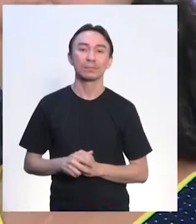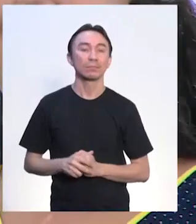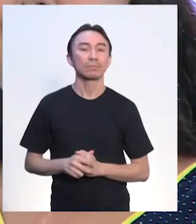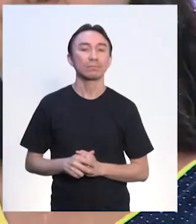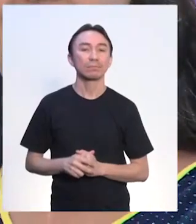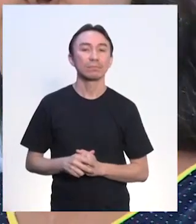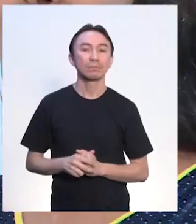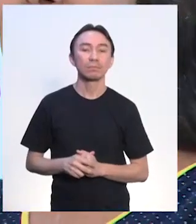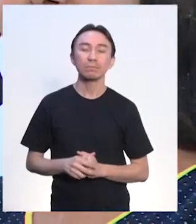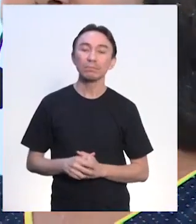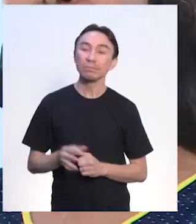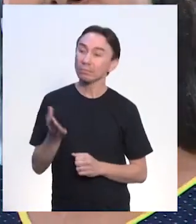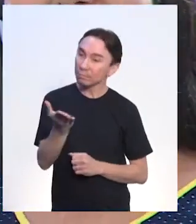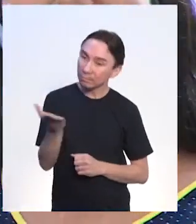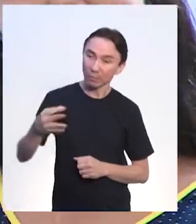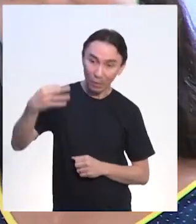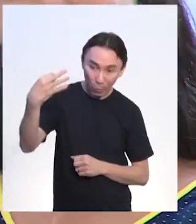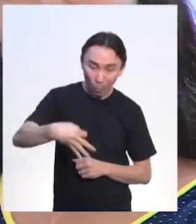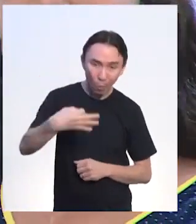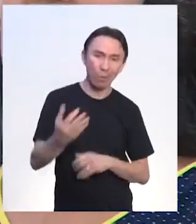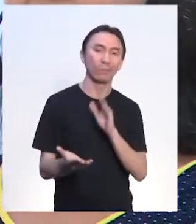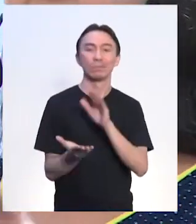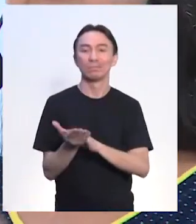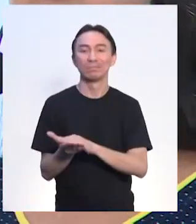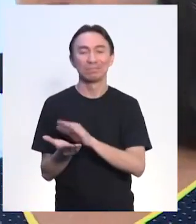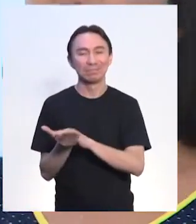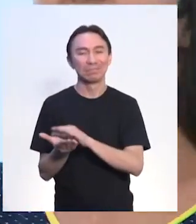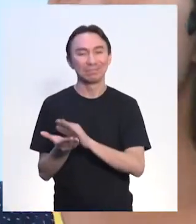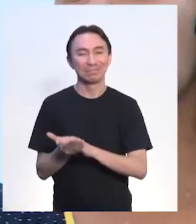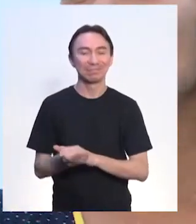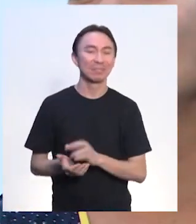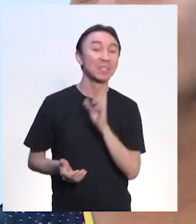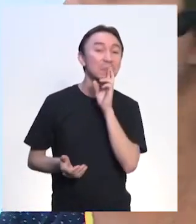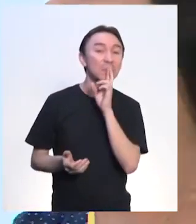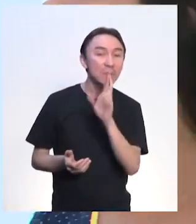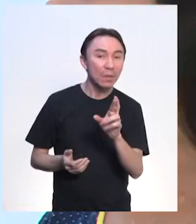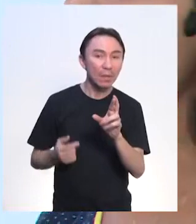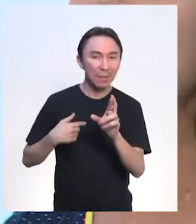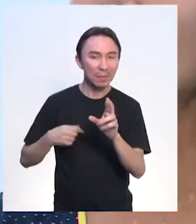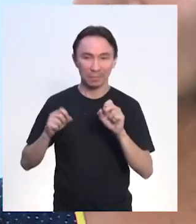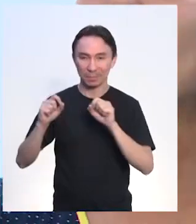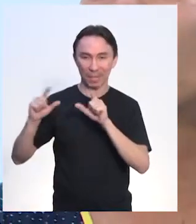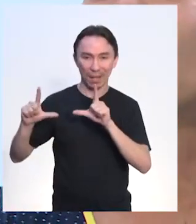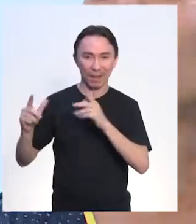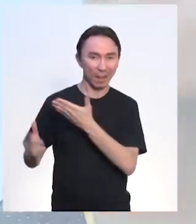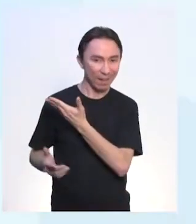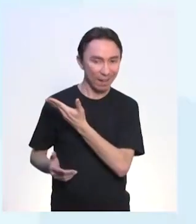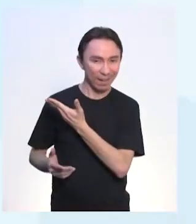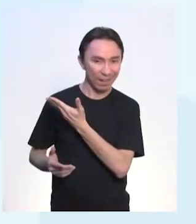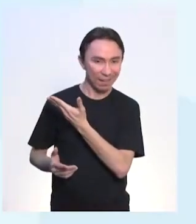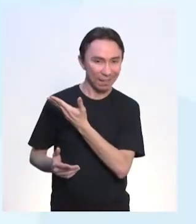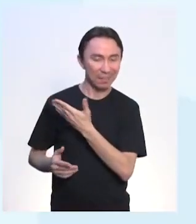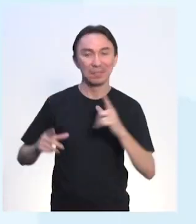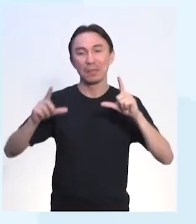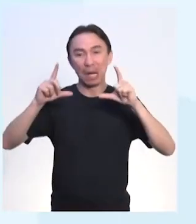1.260. Parabéns para quem acertou. Por favor, coloquem a resolução aqui da minha tela para